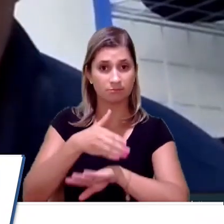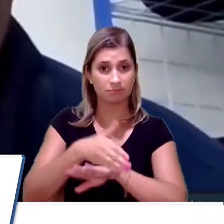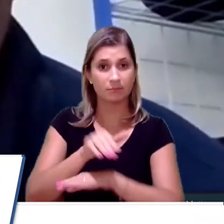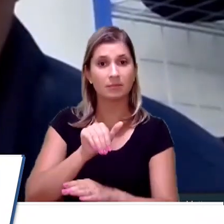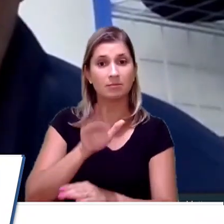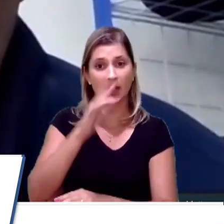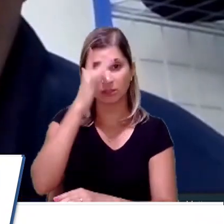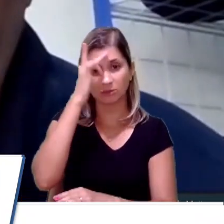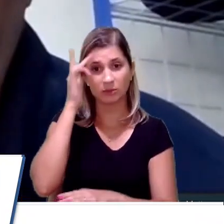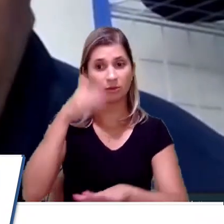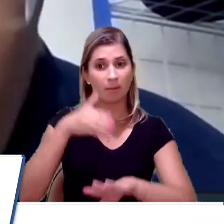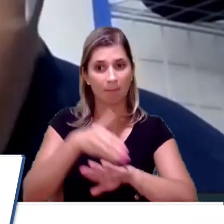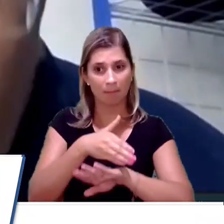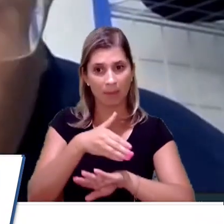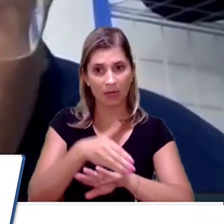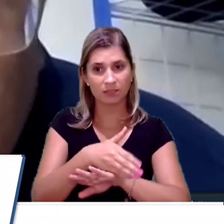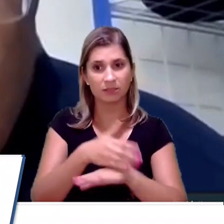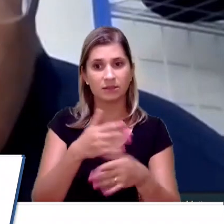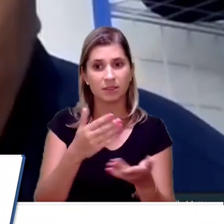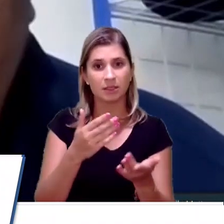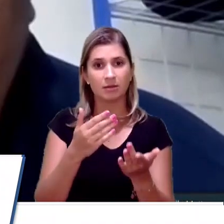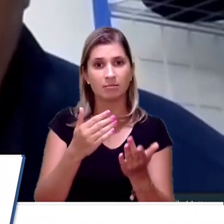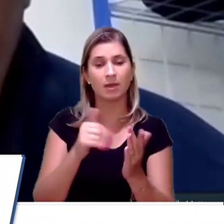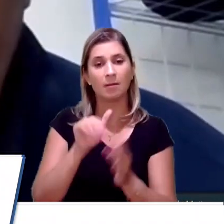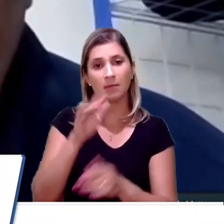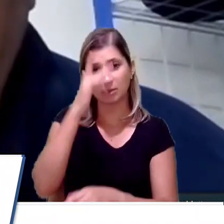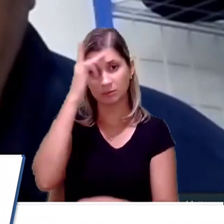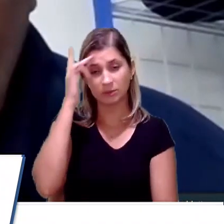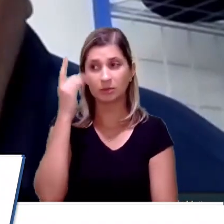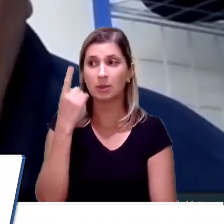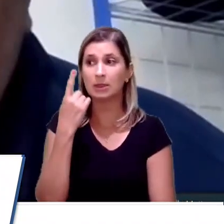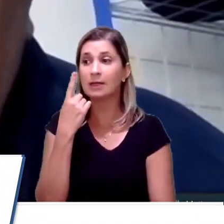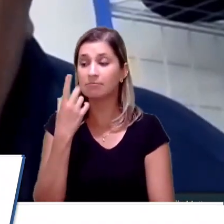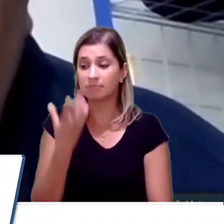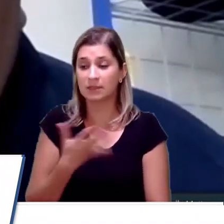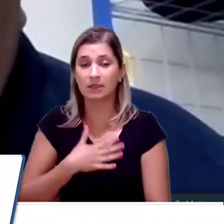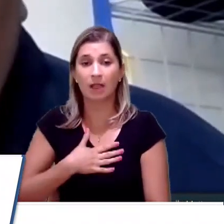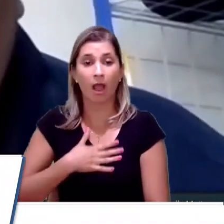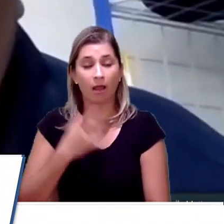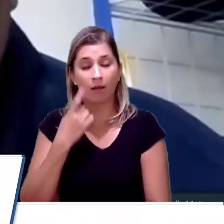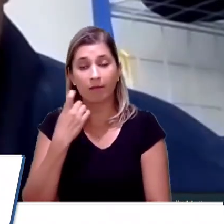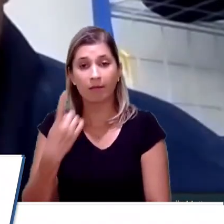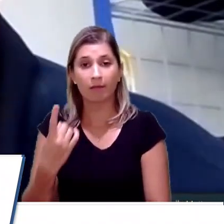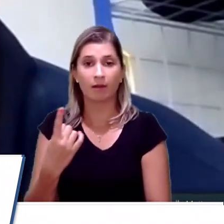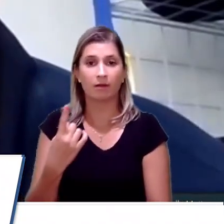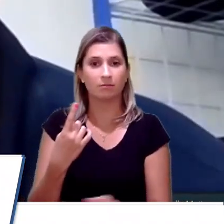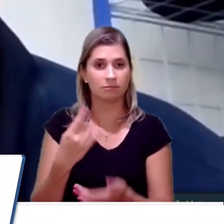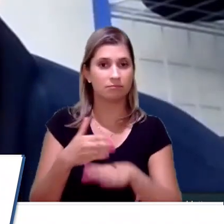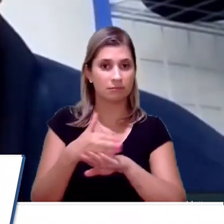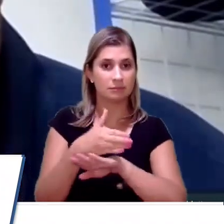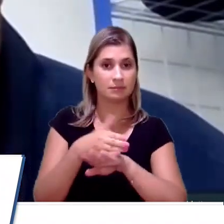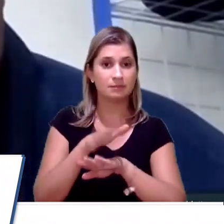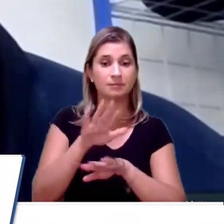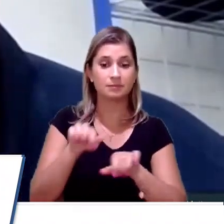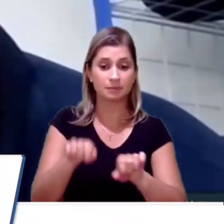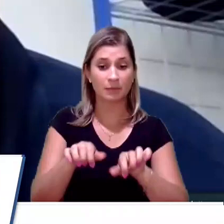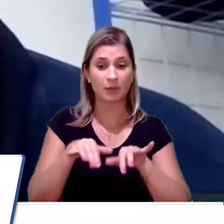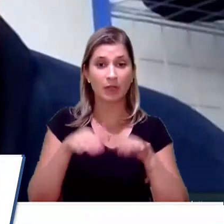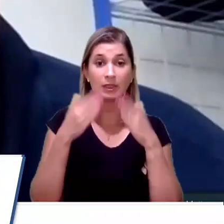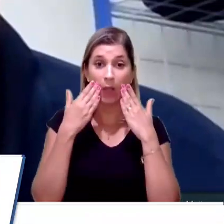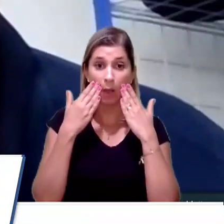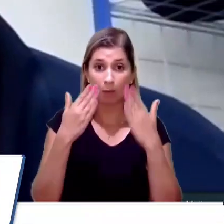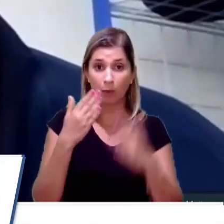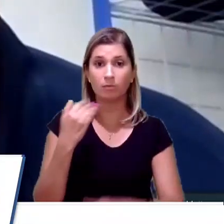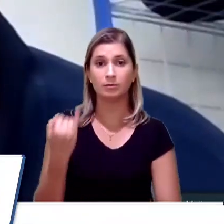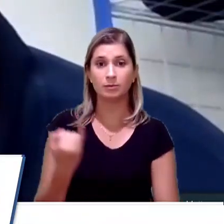participam, quanto mais os interessados participam. Agora, a audiência pública é de fundamental importância. E essa Casa de Leis, eu